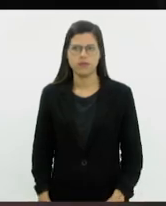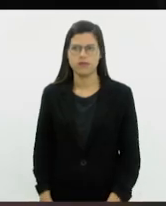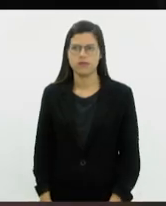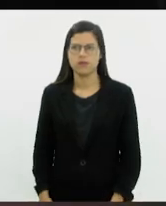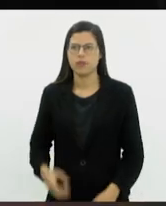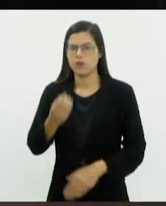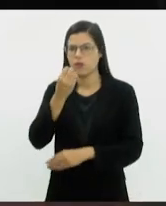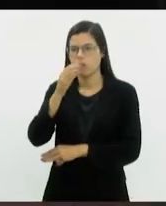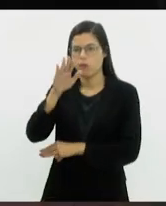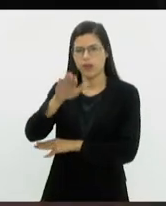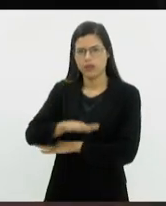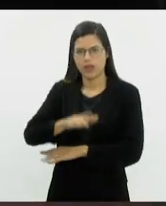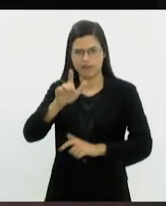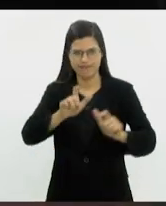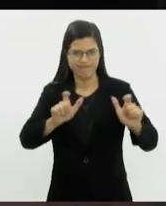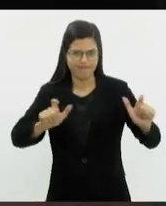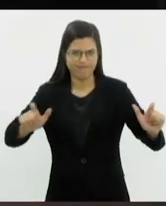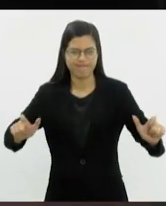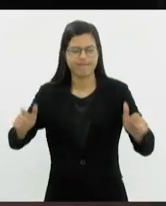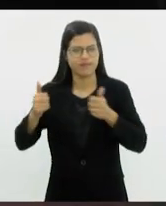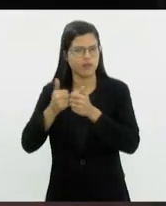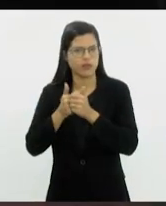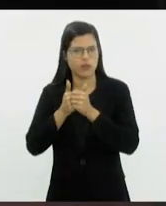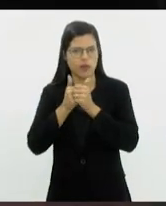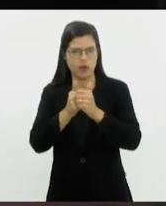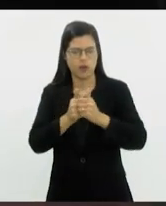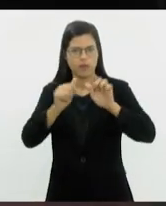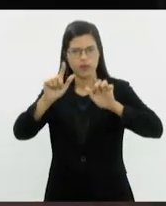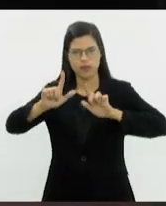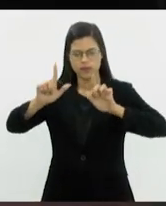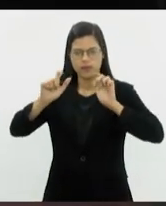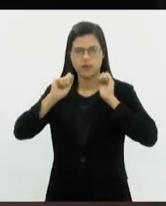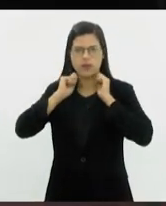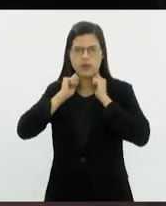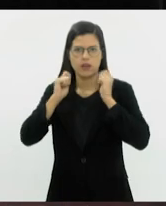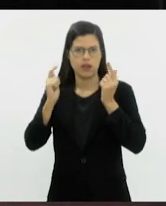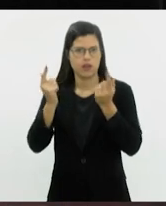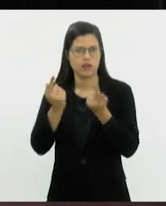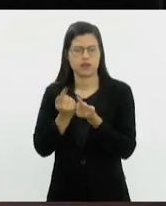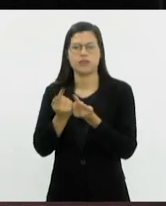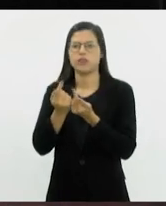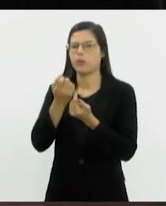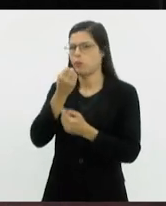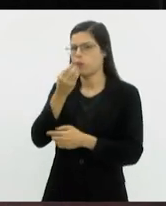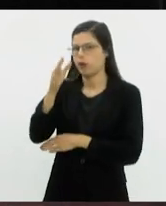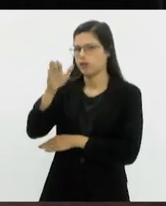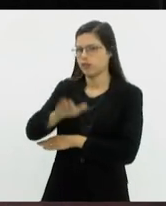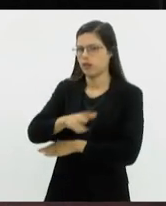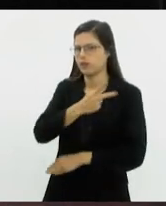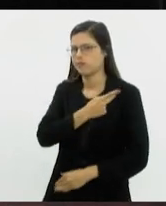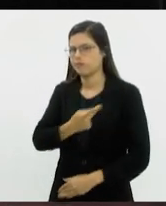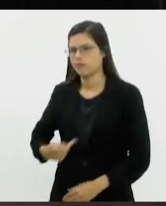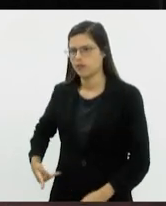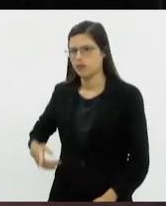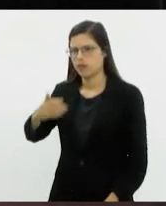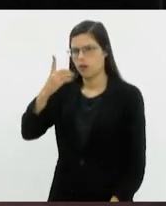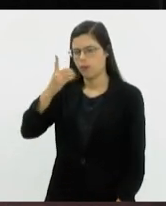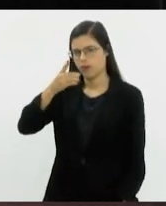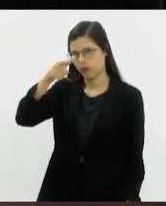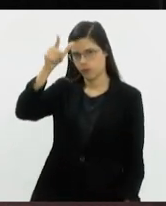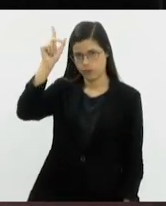Boa tarde a todos e todas que nos acompanham pela TV Alerj. Boa tarde, presidente, deputado Luiz